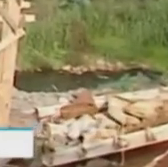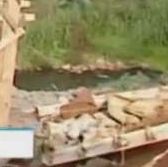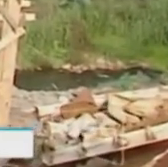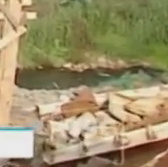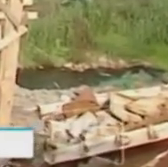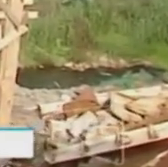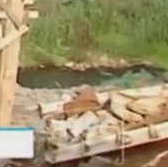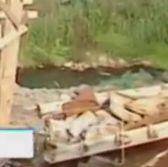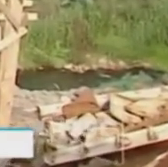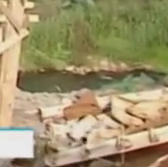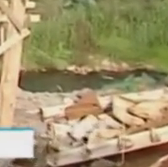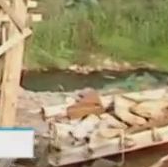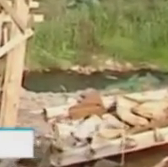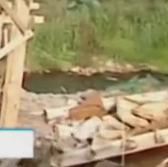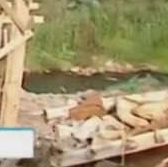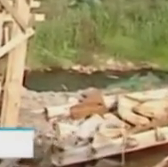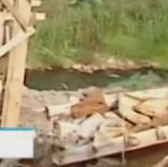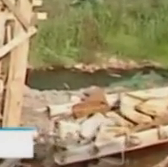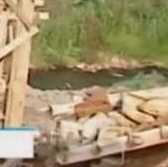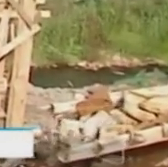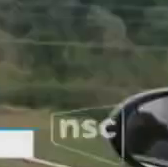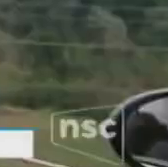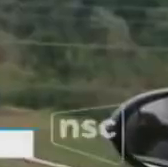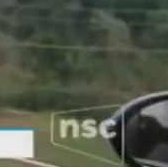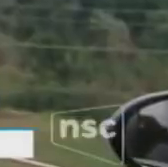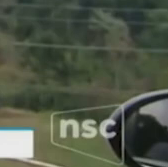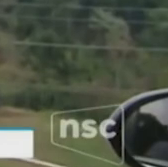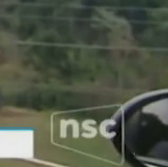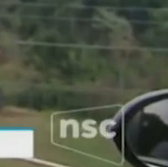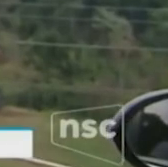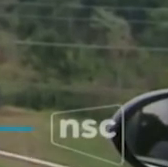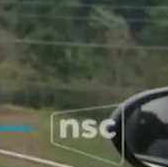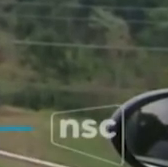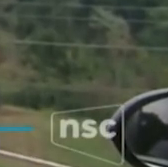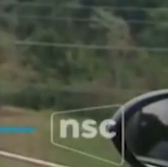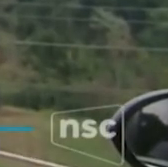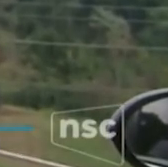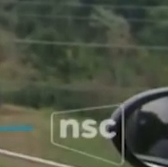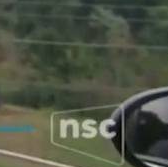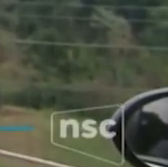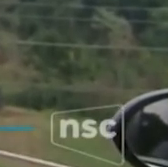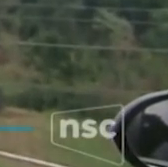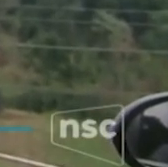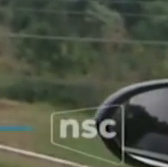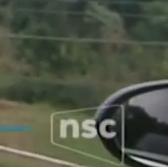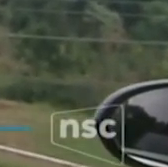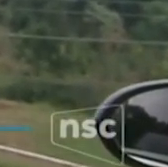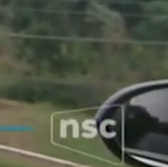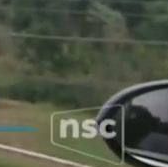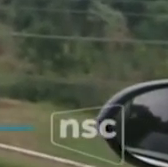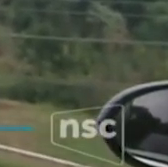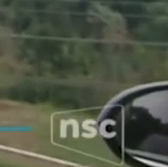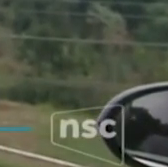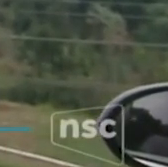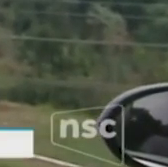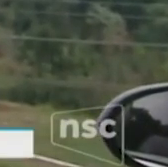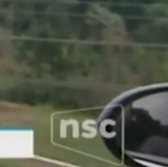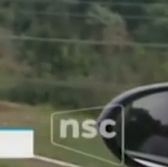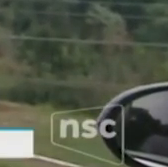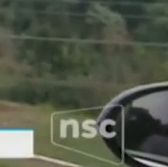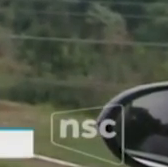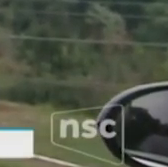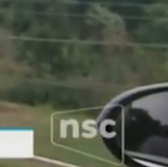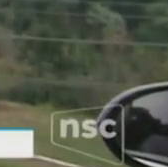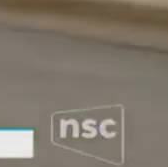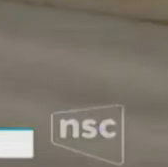trecho à SC-155 que vai para Itá. Não tem nem nexo, né? Fazer uma obra e não fazer a ponte, né? É um gargalo muito importante